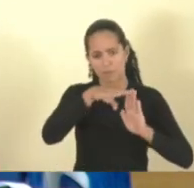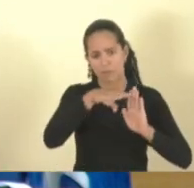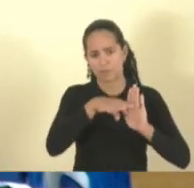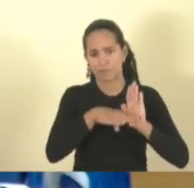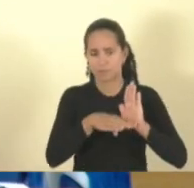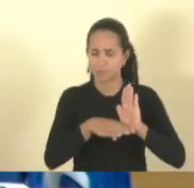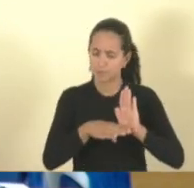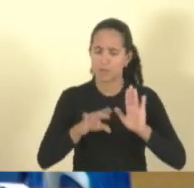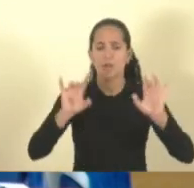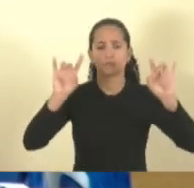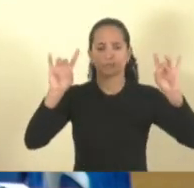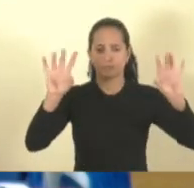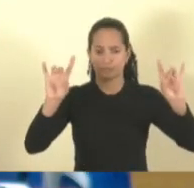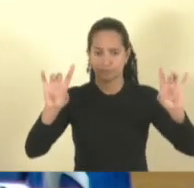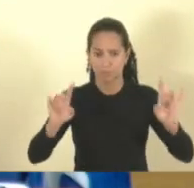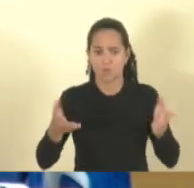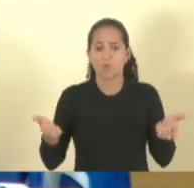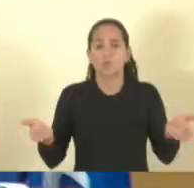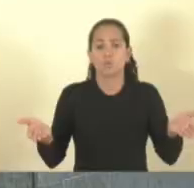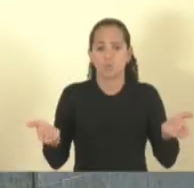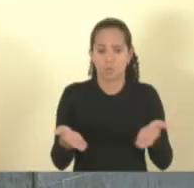solene.